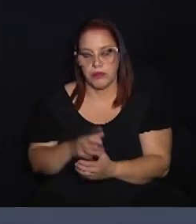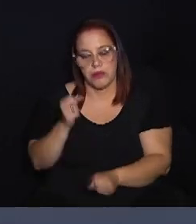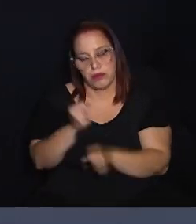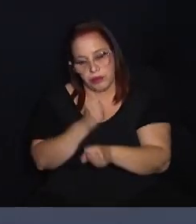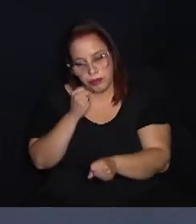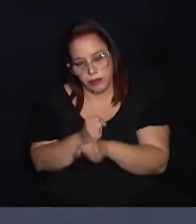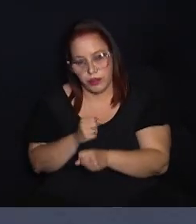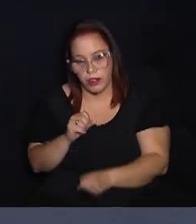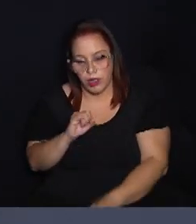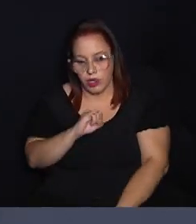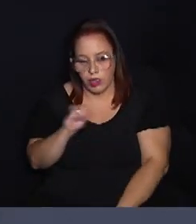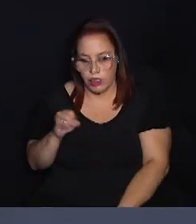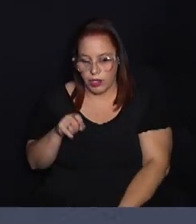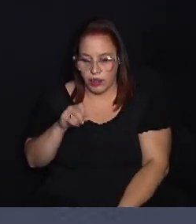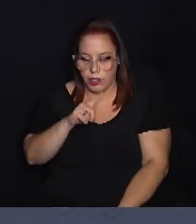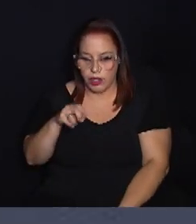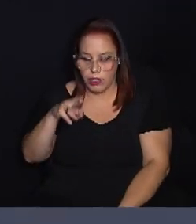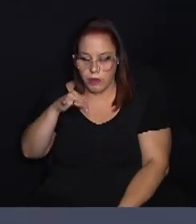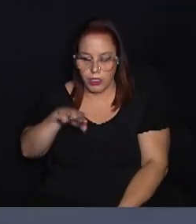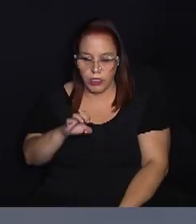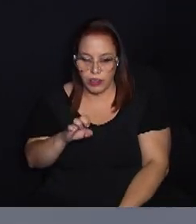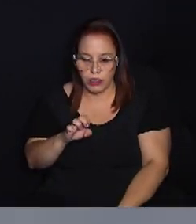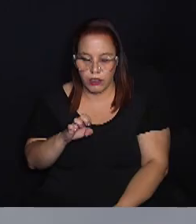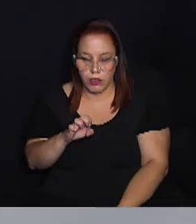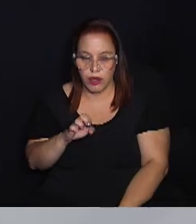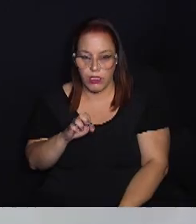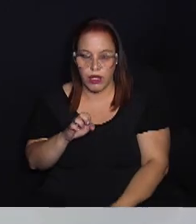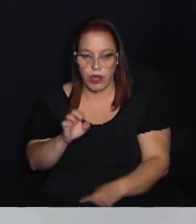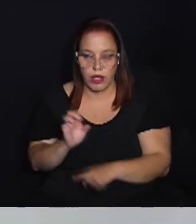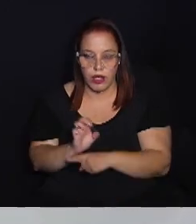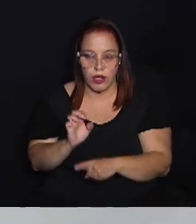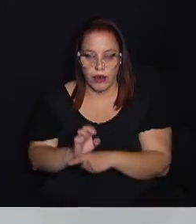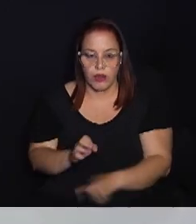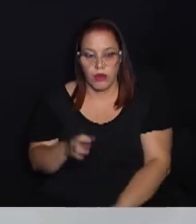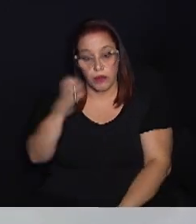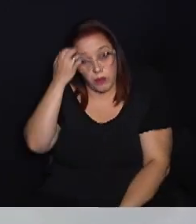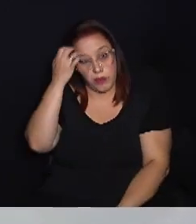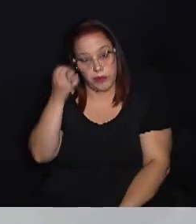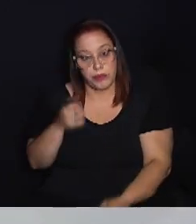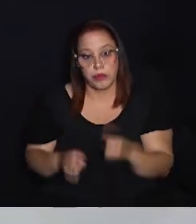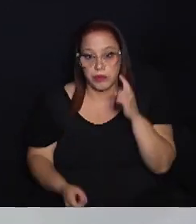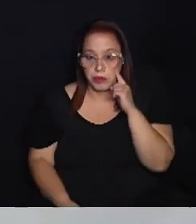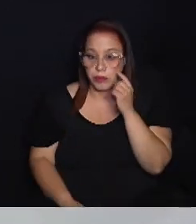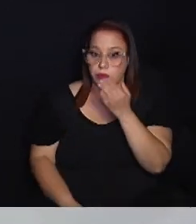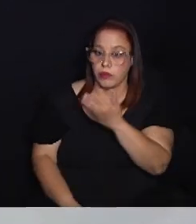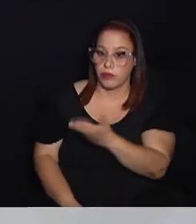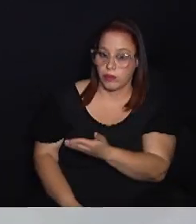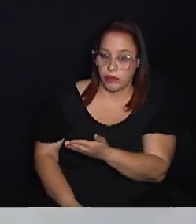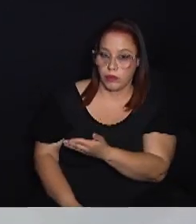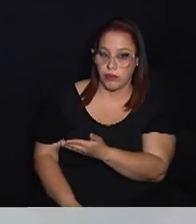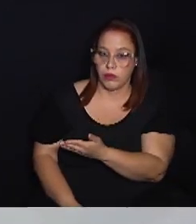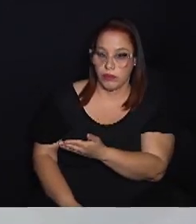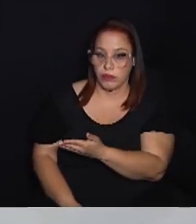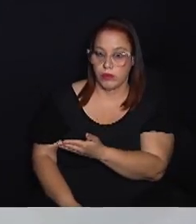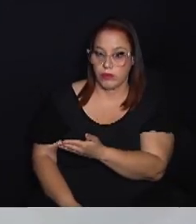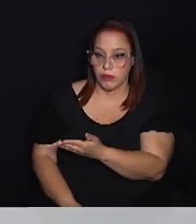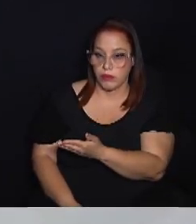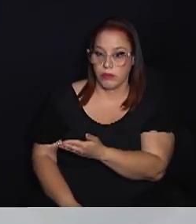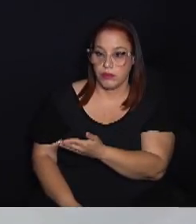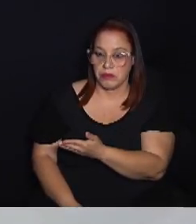Vereadores de Campinas no mesmo ano zimbaldi concorreu no pleito estadual e com